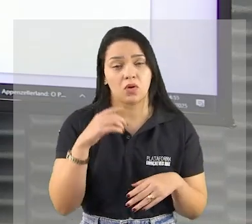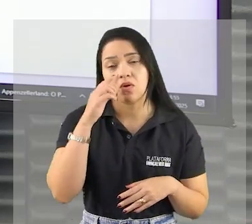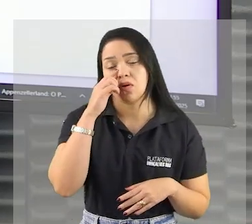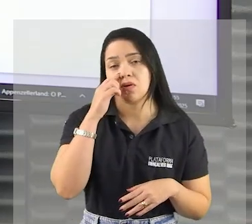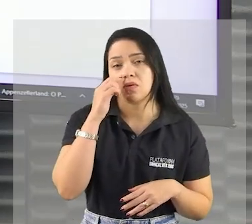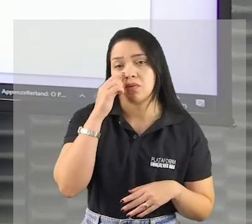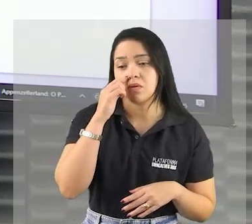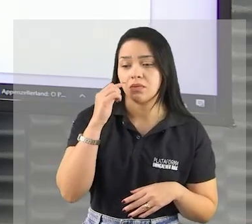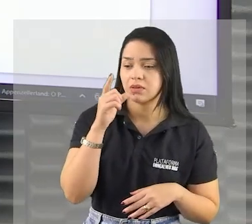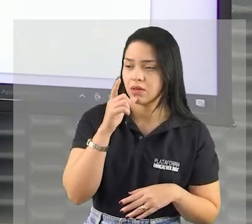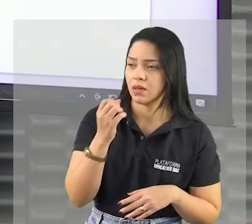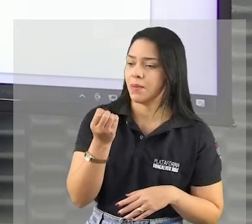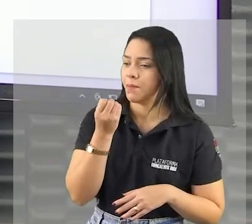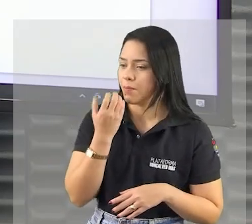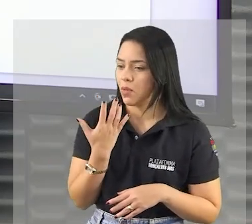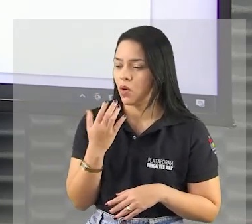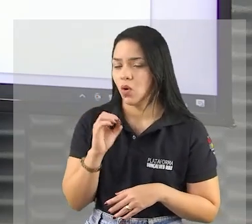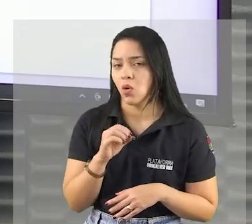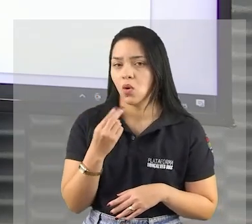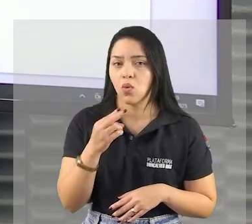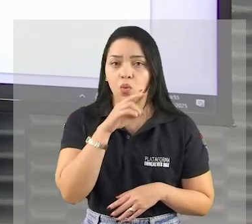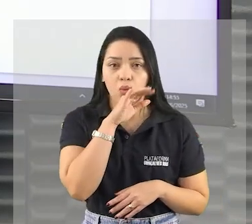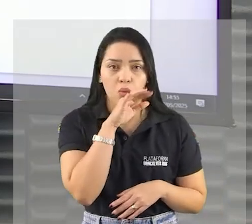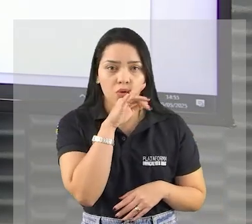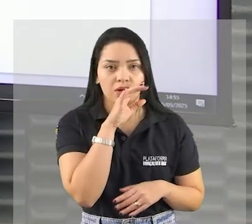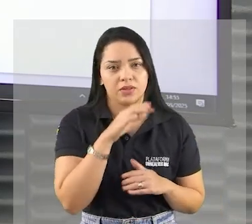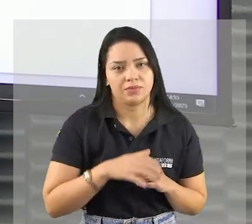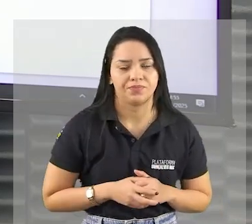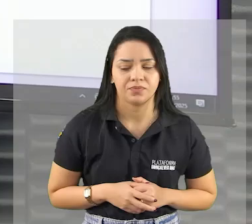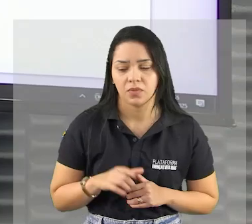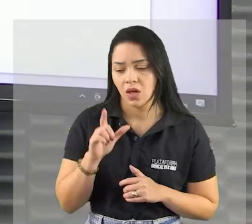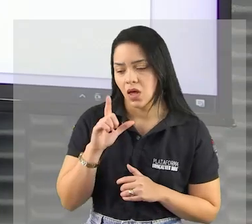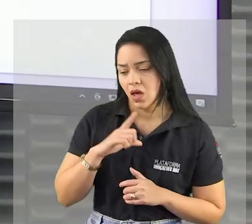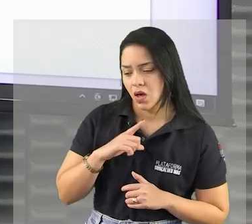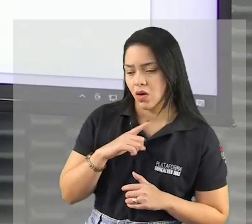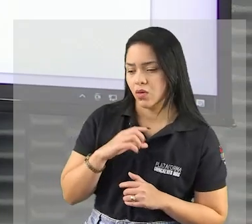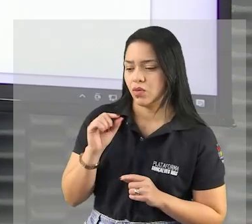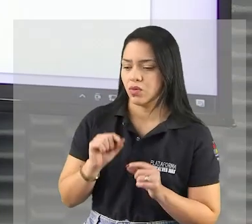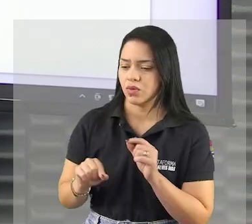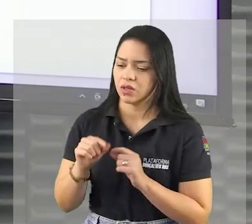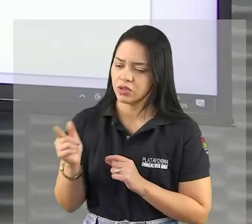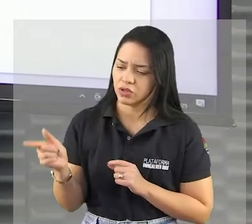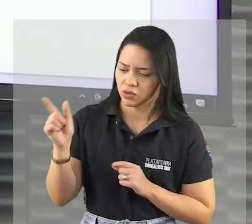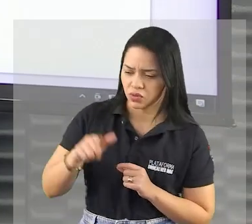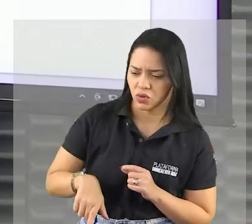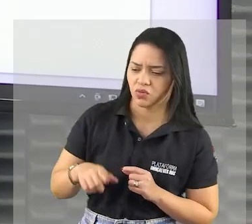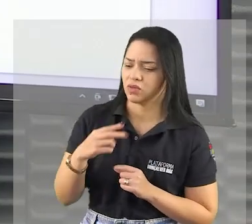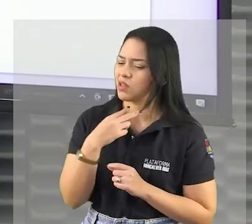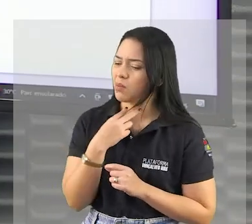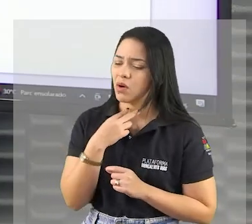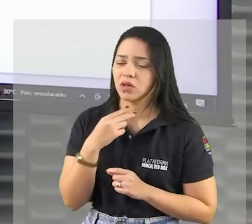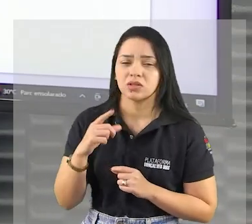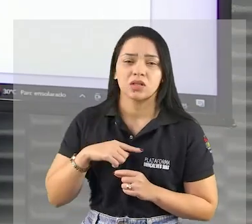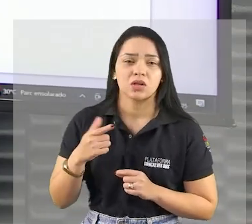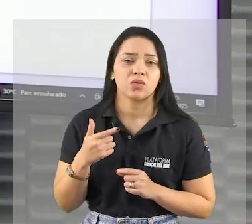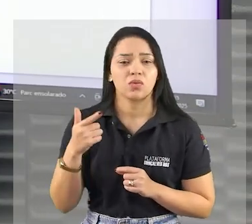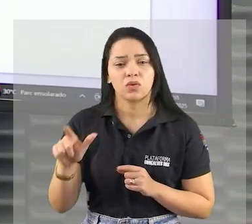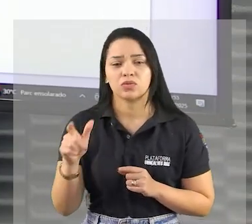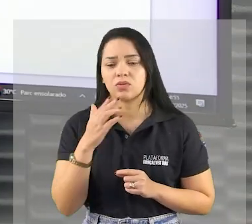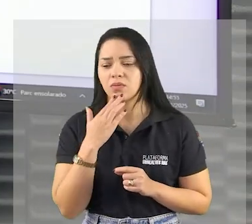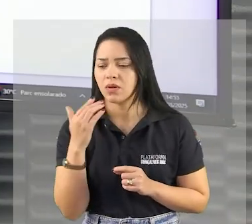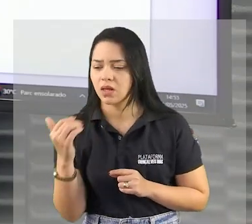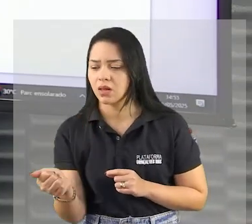tido um desempenho bom ou um desempenho ruim. O que não quer dizer que, tentando novamente, você não possa ter um outro desempenho